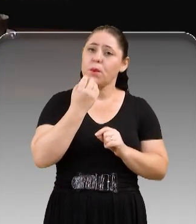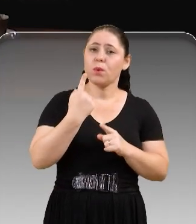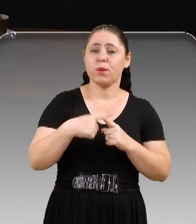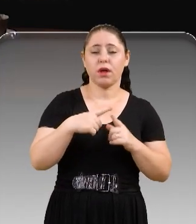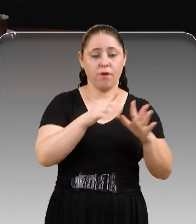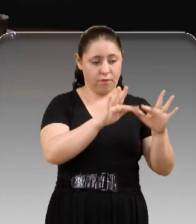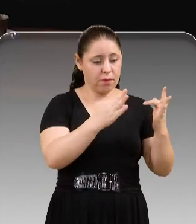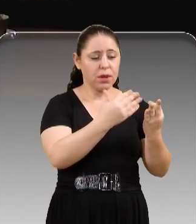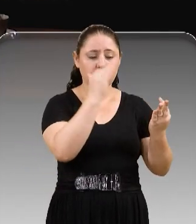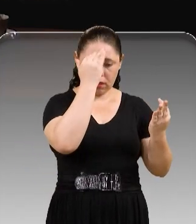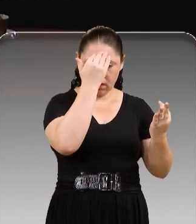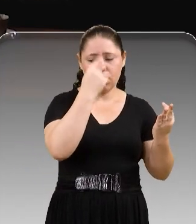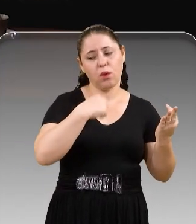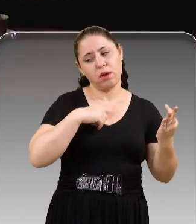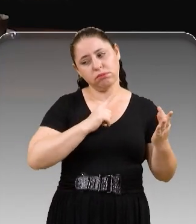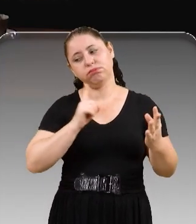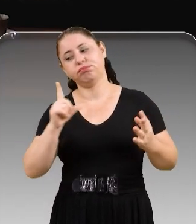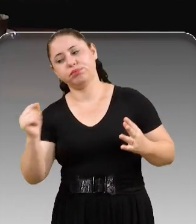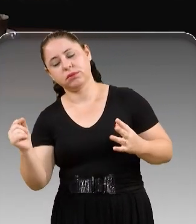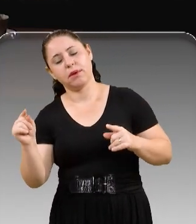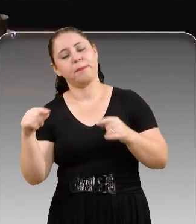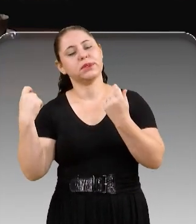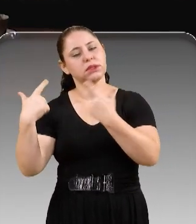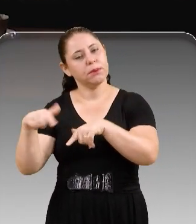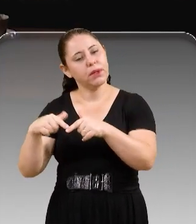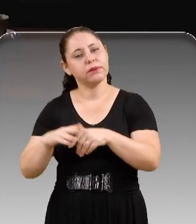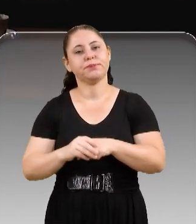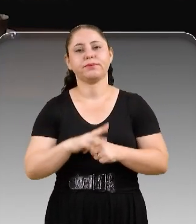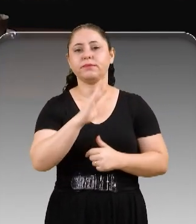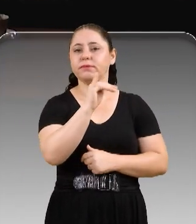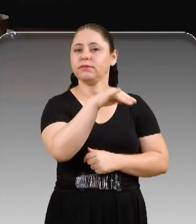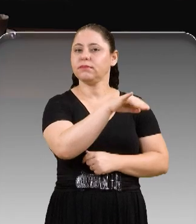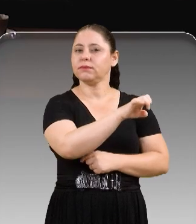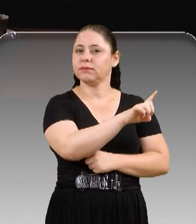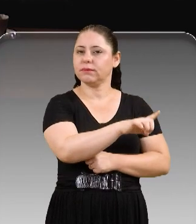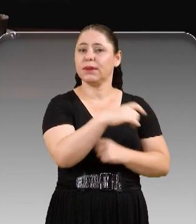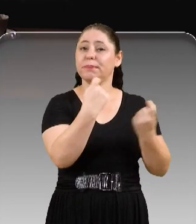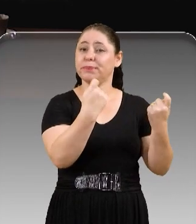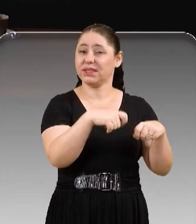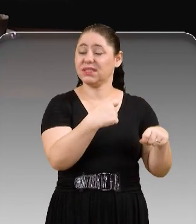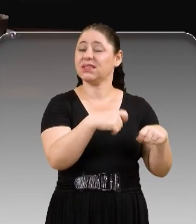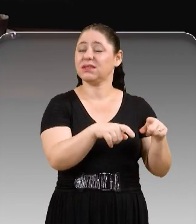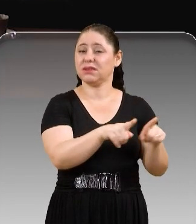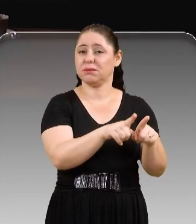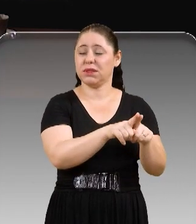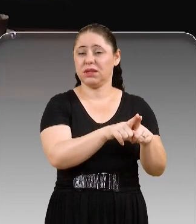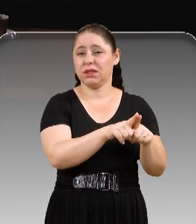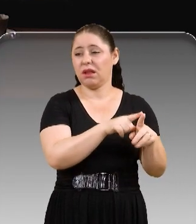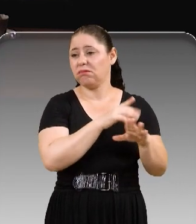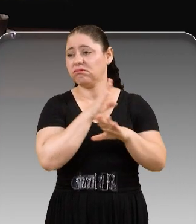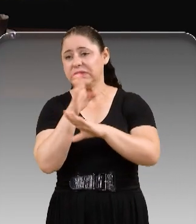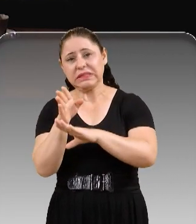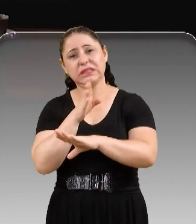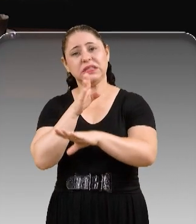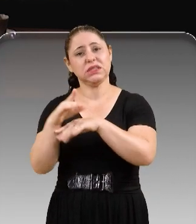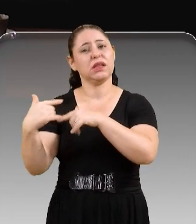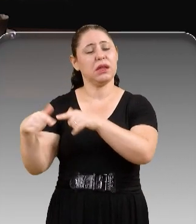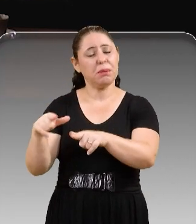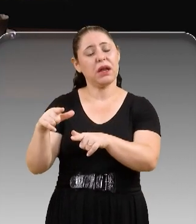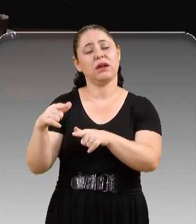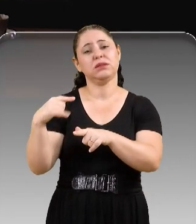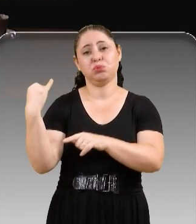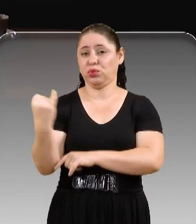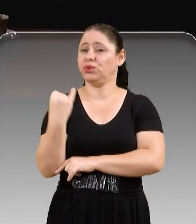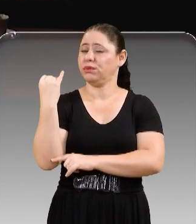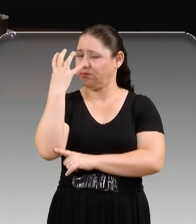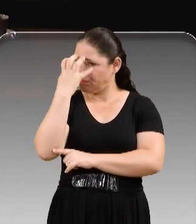gostoso, porque a família compreendeu, a Aimee principalmente, compreendeu as necessidades da minha ausência na realização